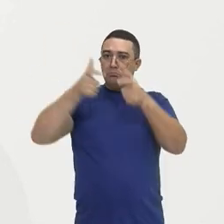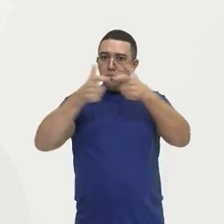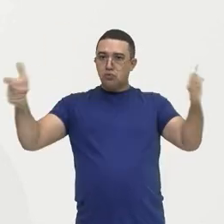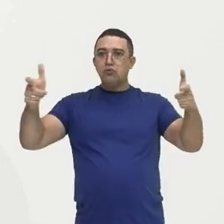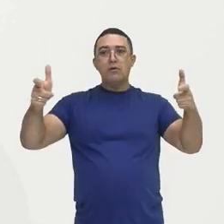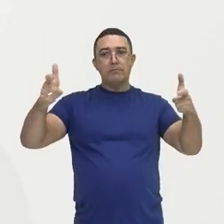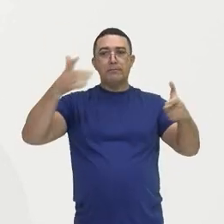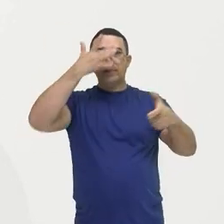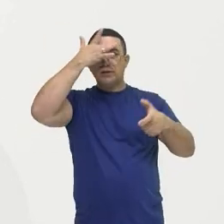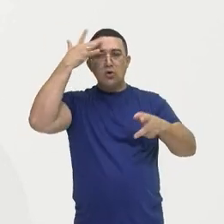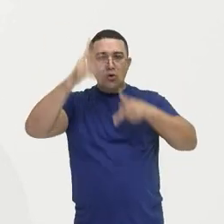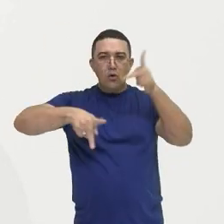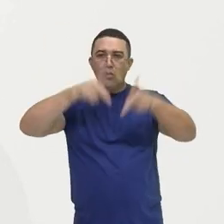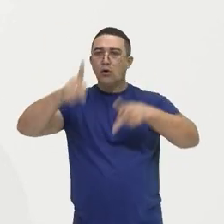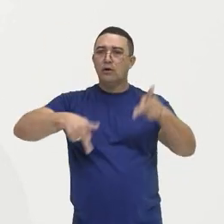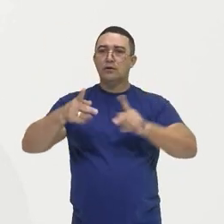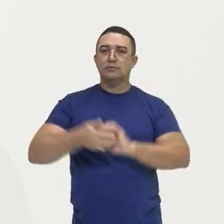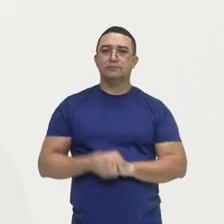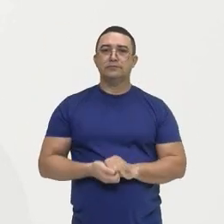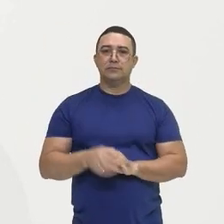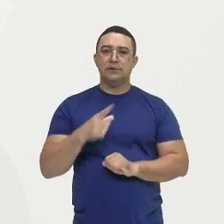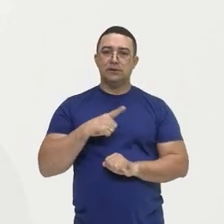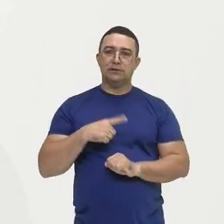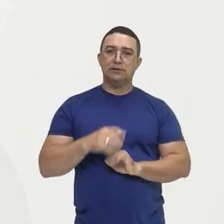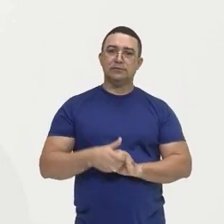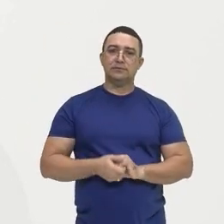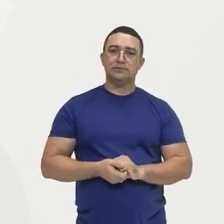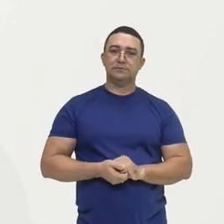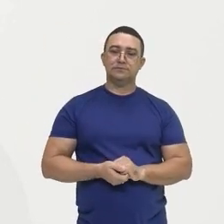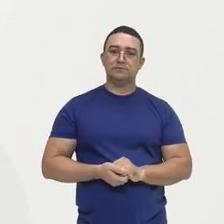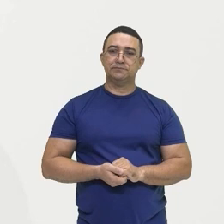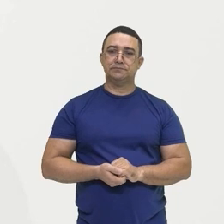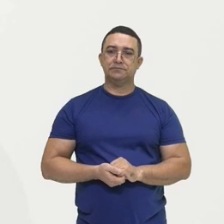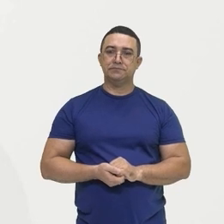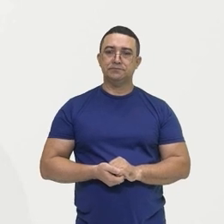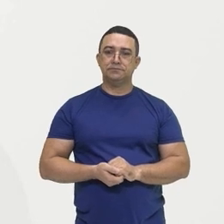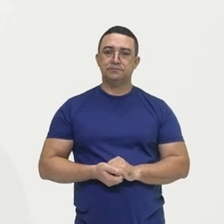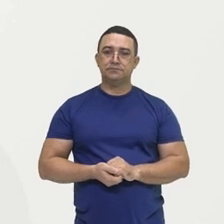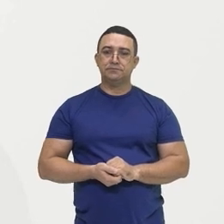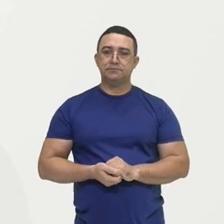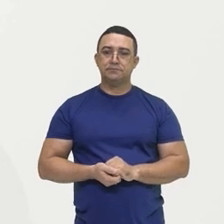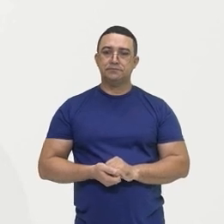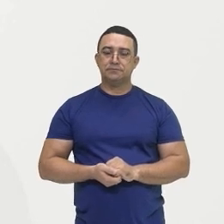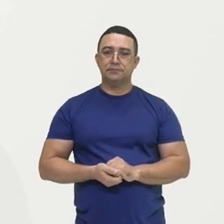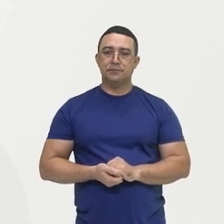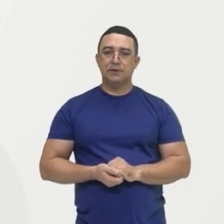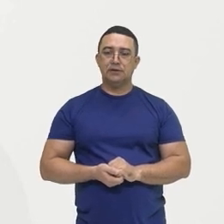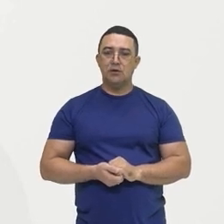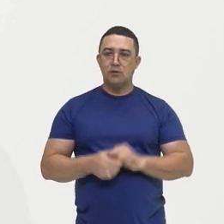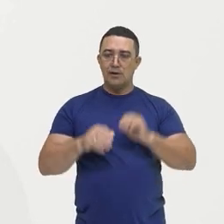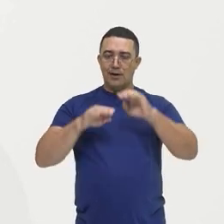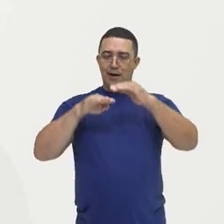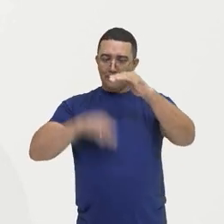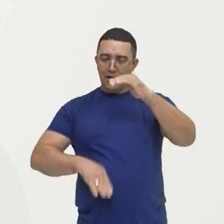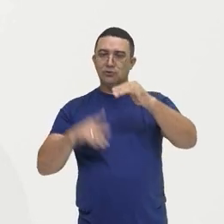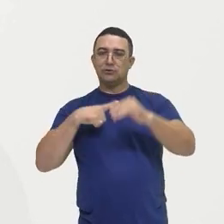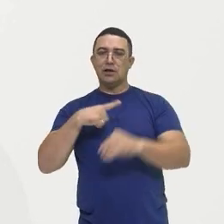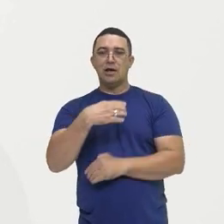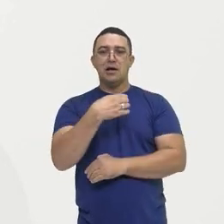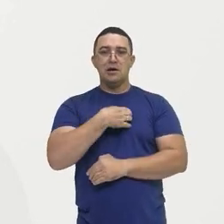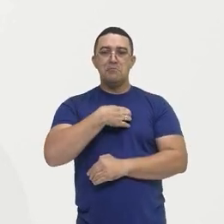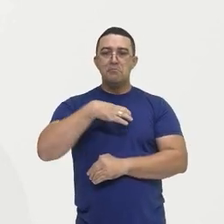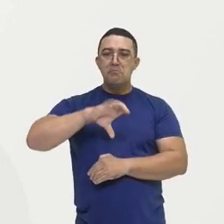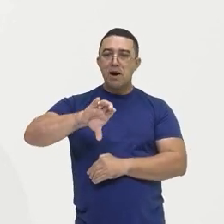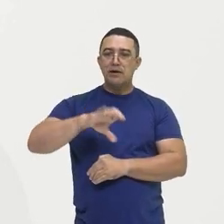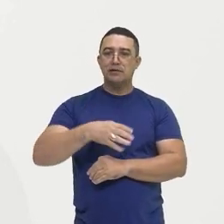São Paulo, Rio de Janeiro e Minas Gerais, né. Aqui eu tenho o nome dos estados, aqui embaixo, olha. Então, aqui já são